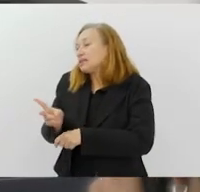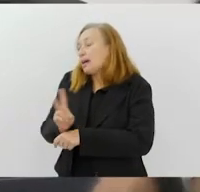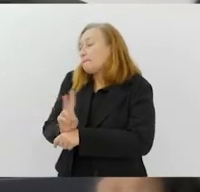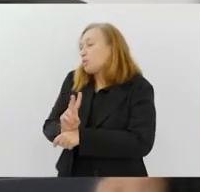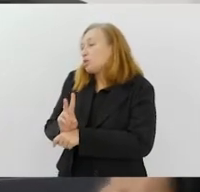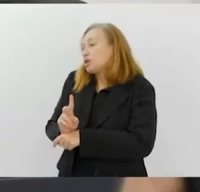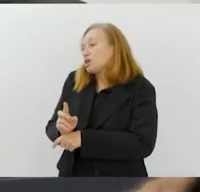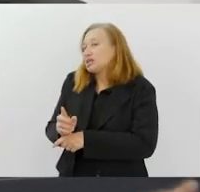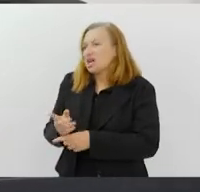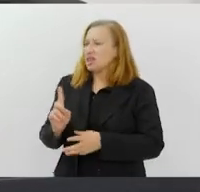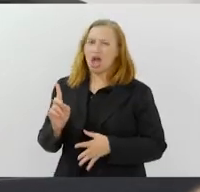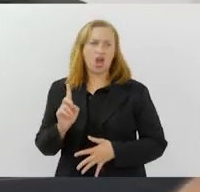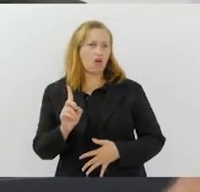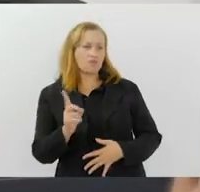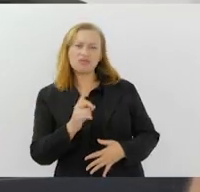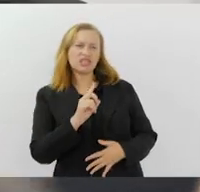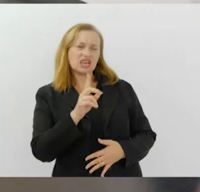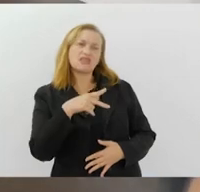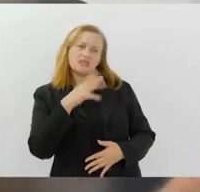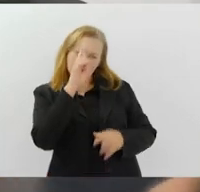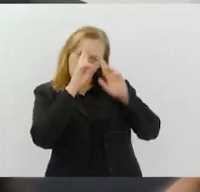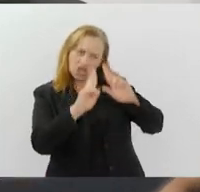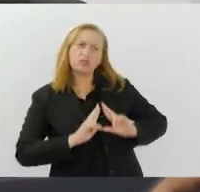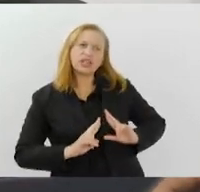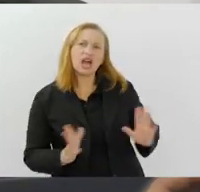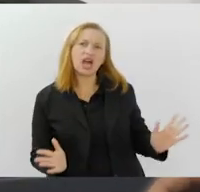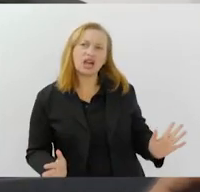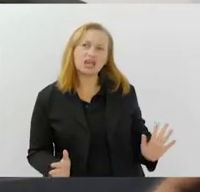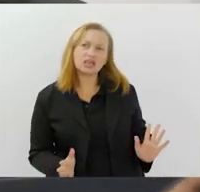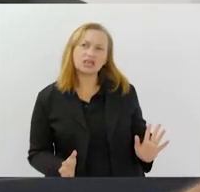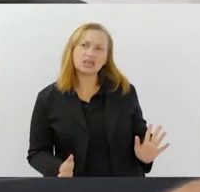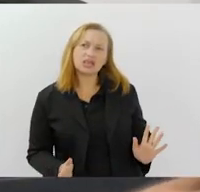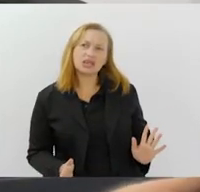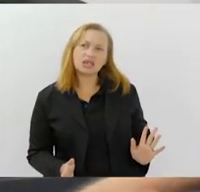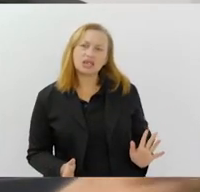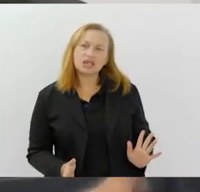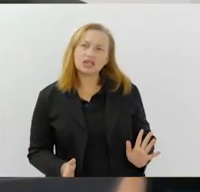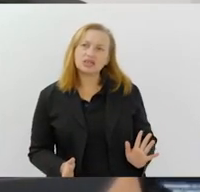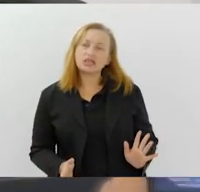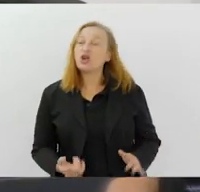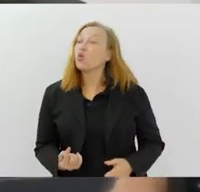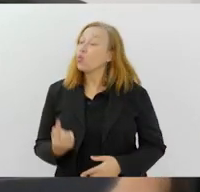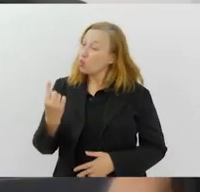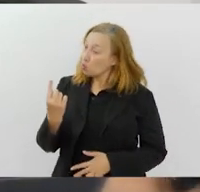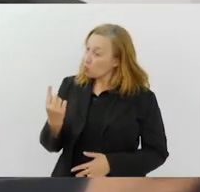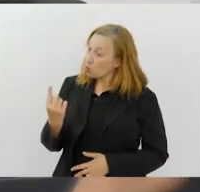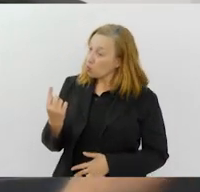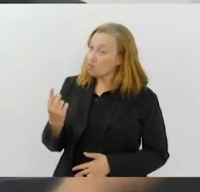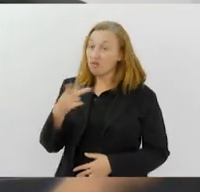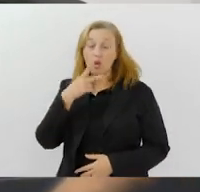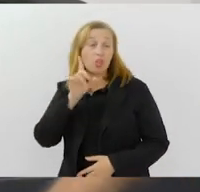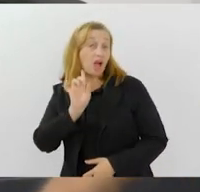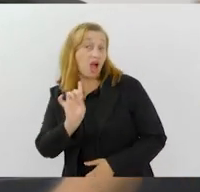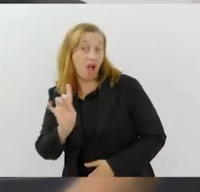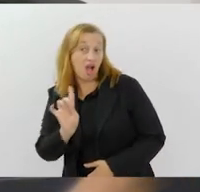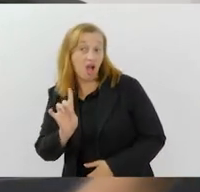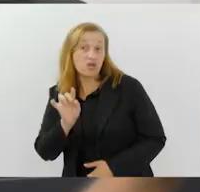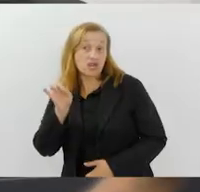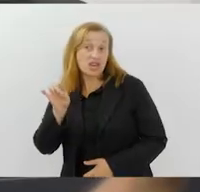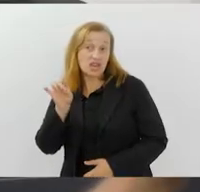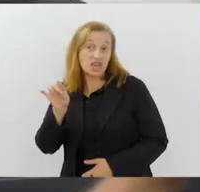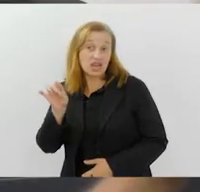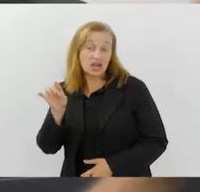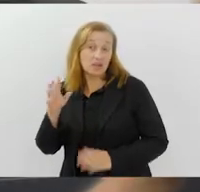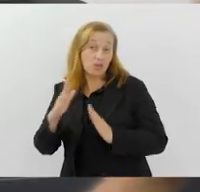mim eu não te conheço como nada você me respeita e aí um dos que estavam vindo não ele é daqui